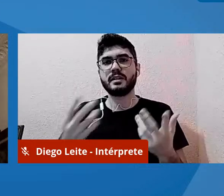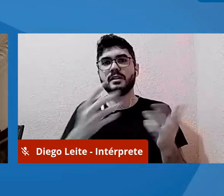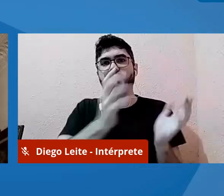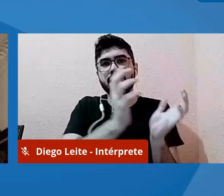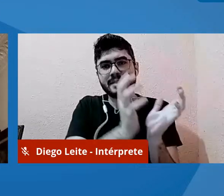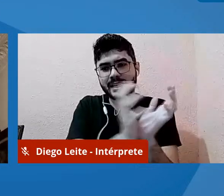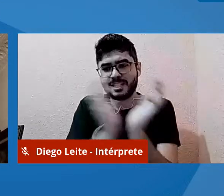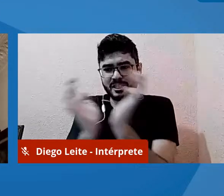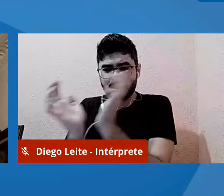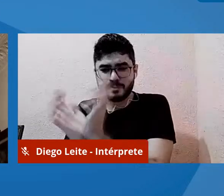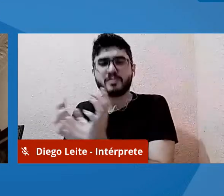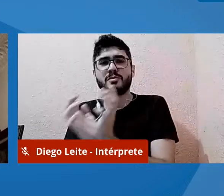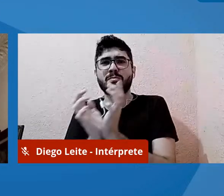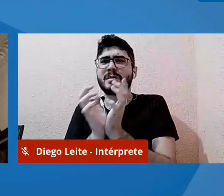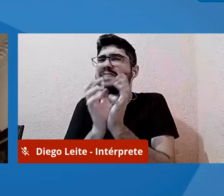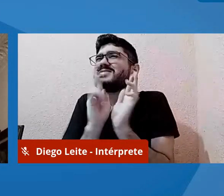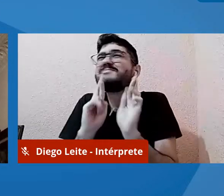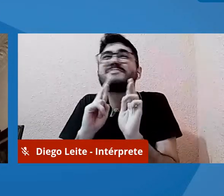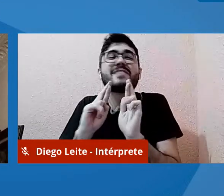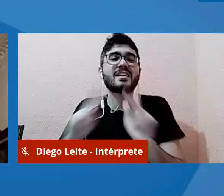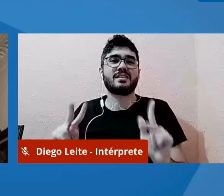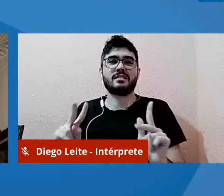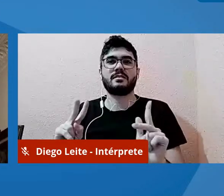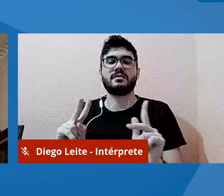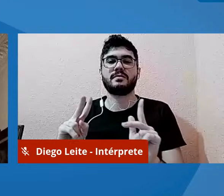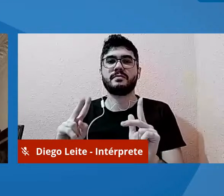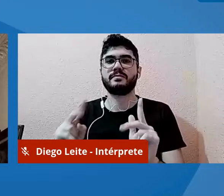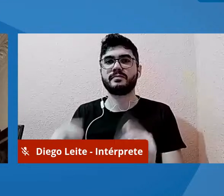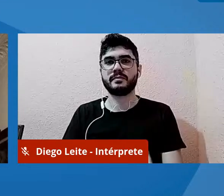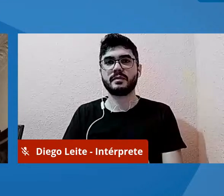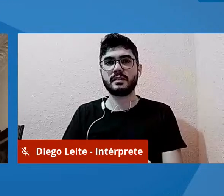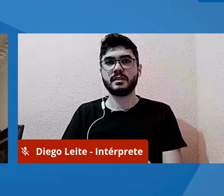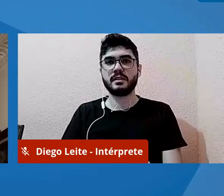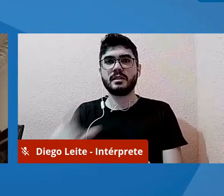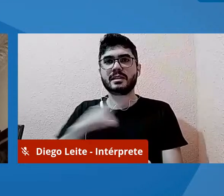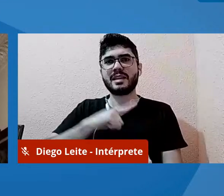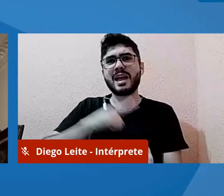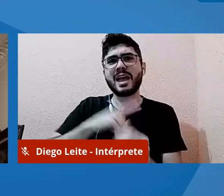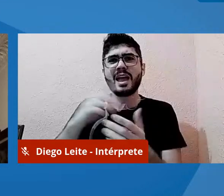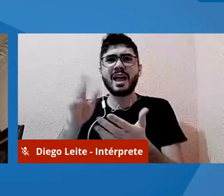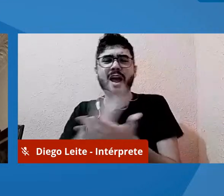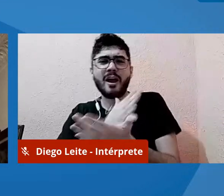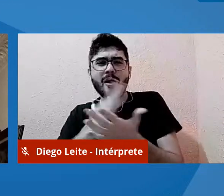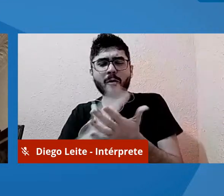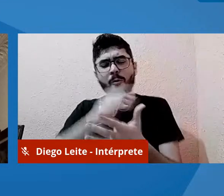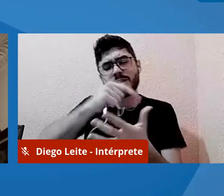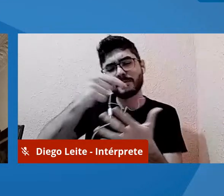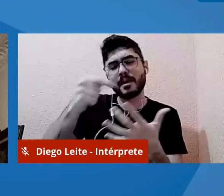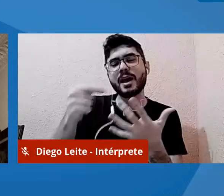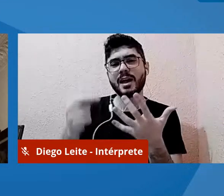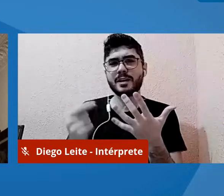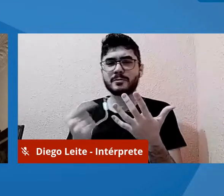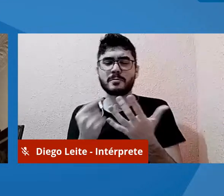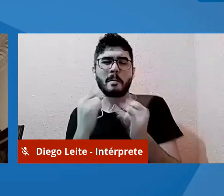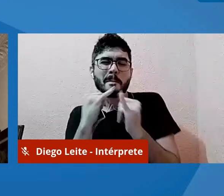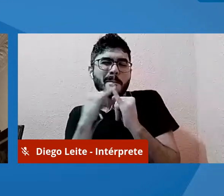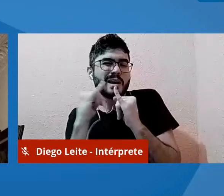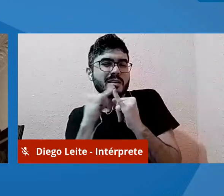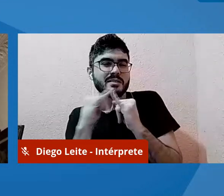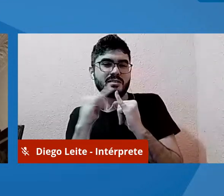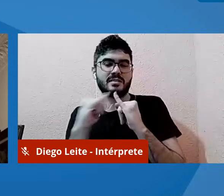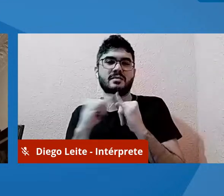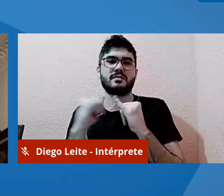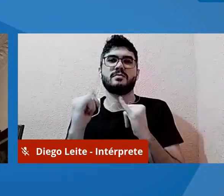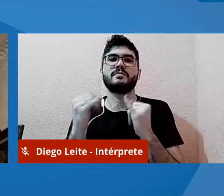muito diferentes, né? Mas têm em comum esses aspectos que eu mencionei. Né? Essa